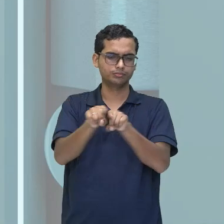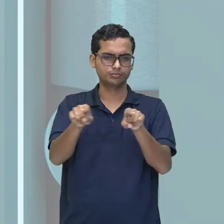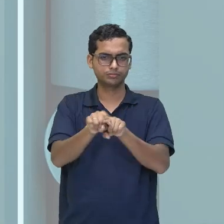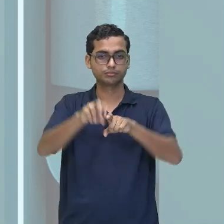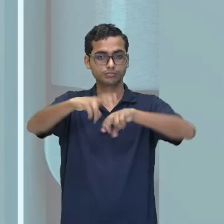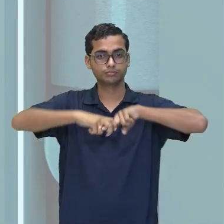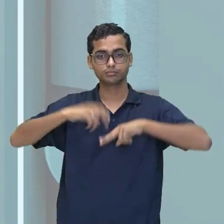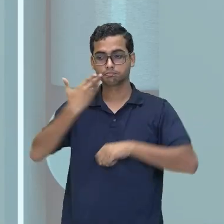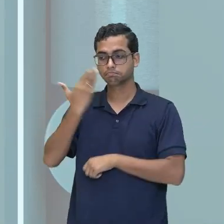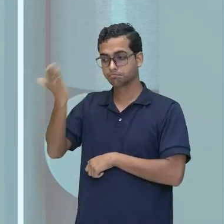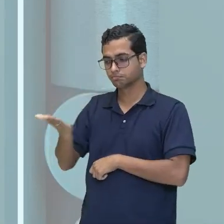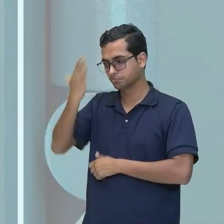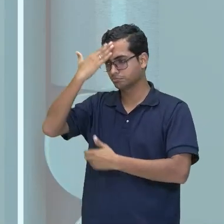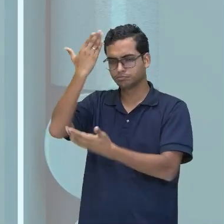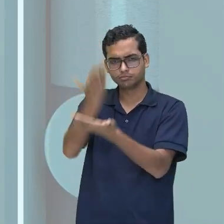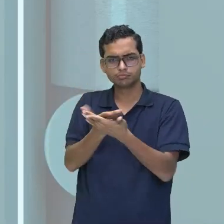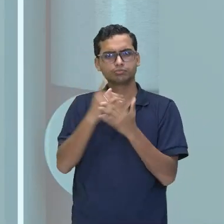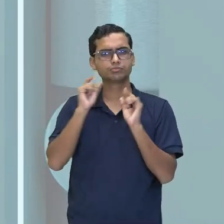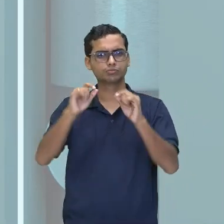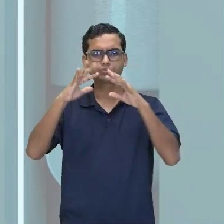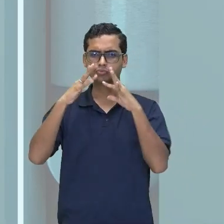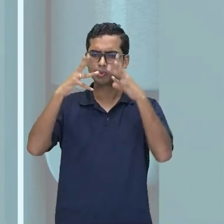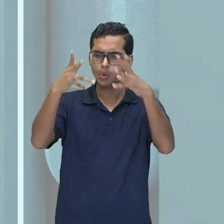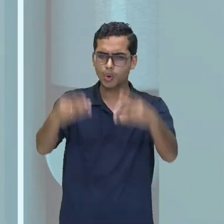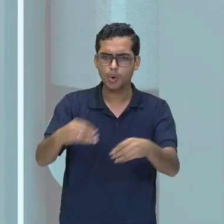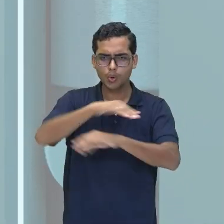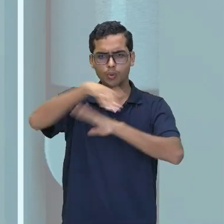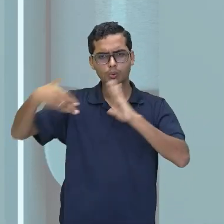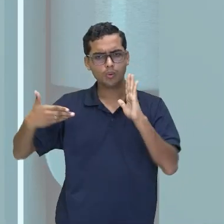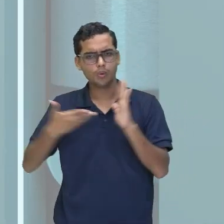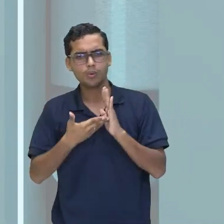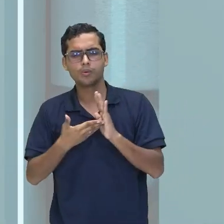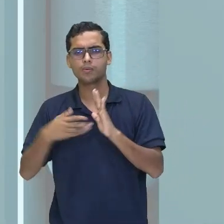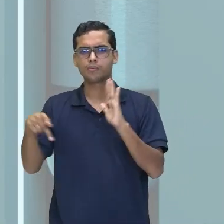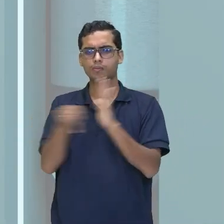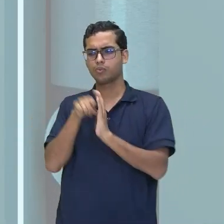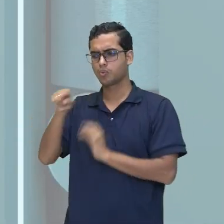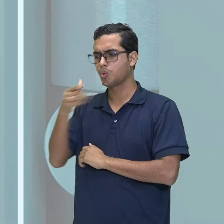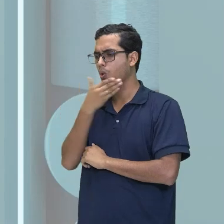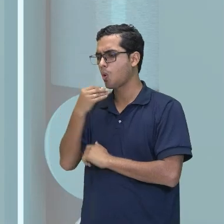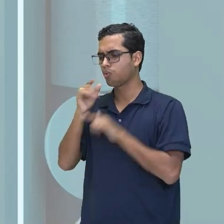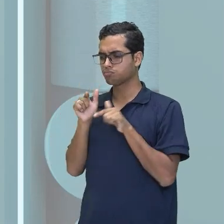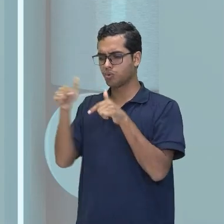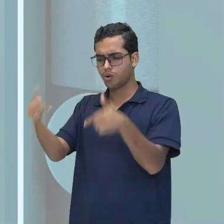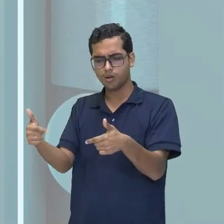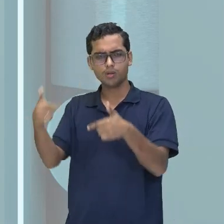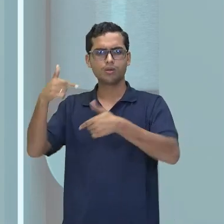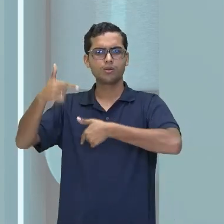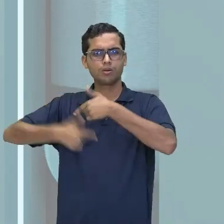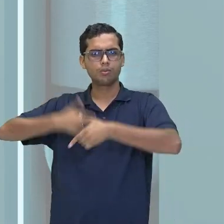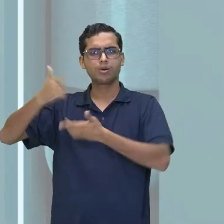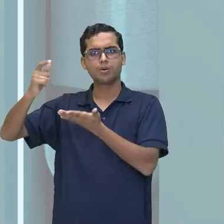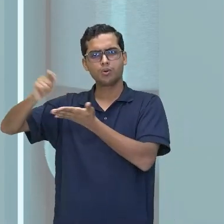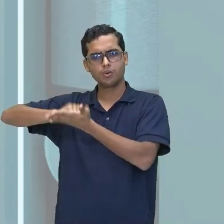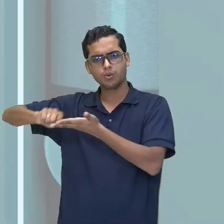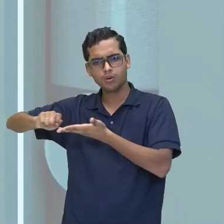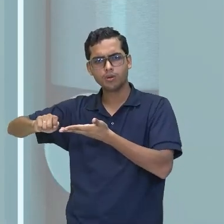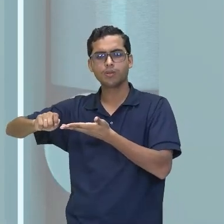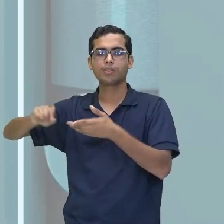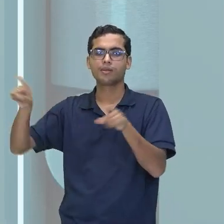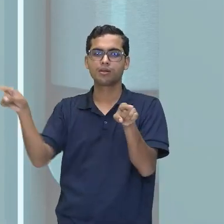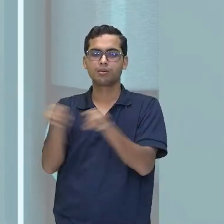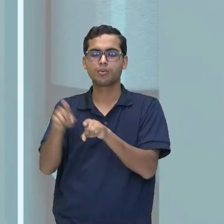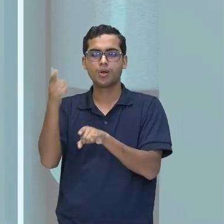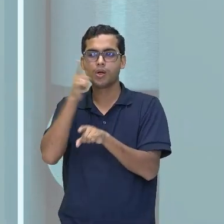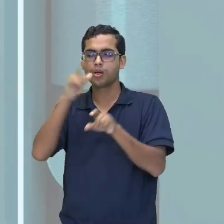ele acredita que tudo que Luís Vaz de Camões fez trouxe para ele luz para o conhecimento dele,